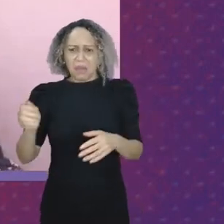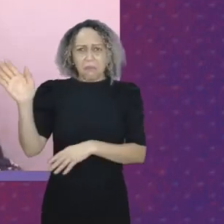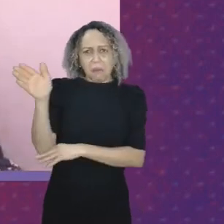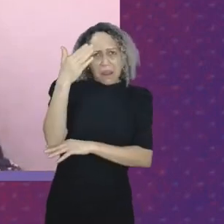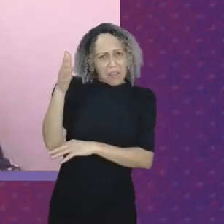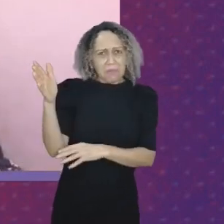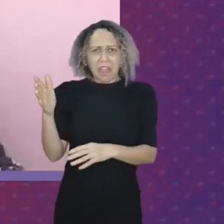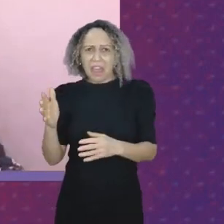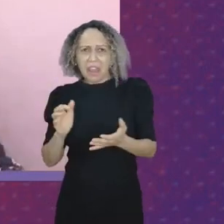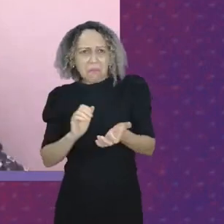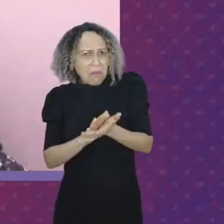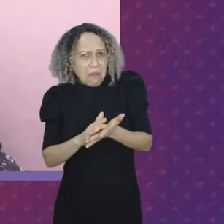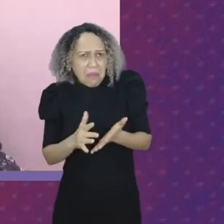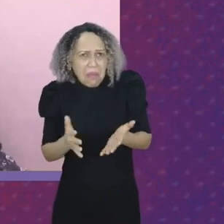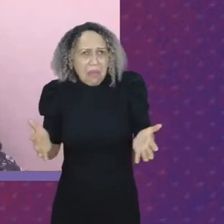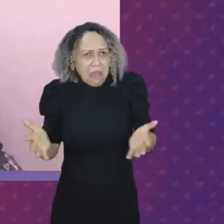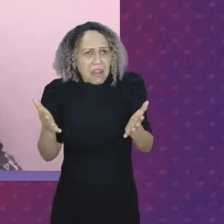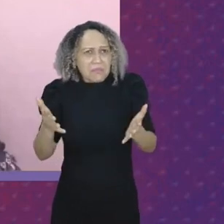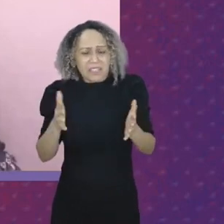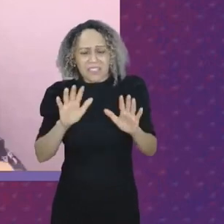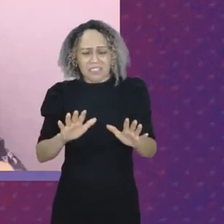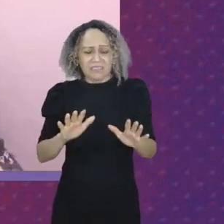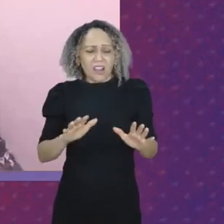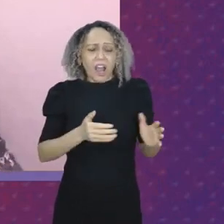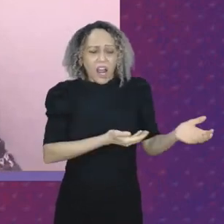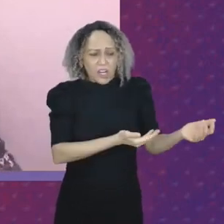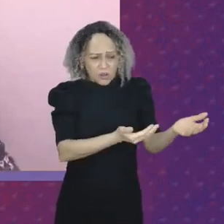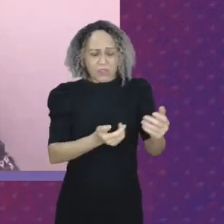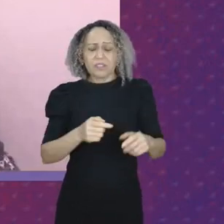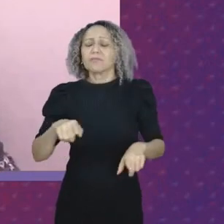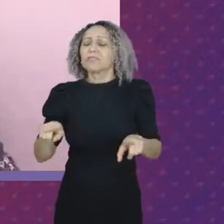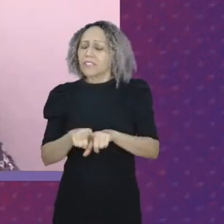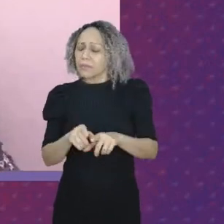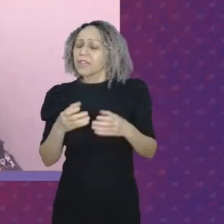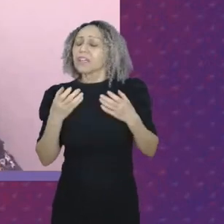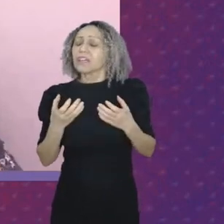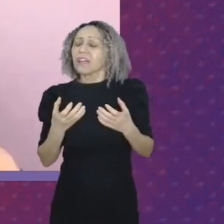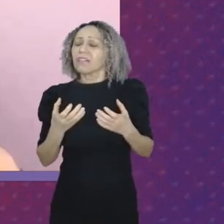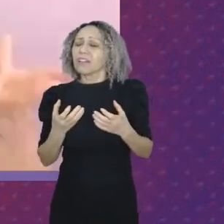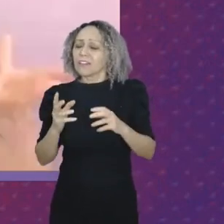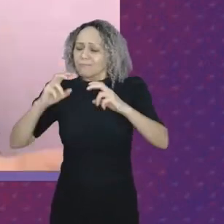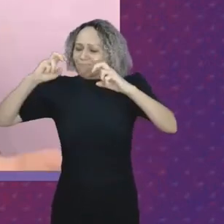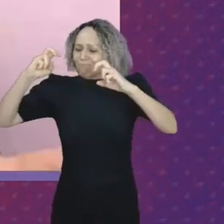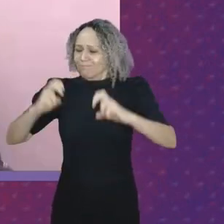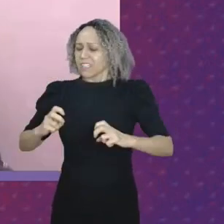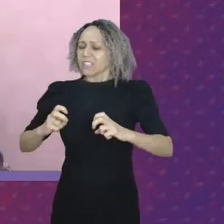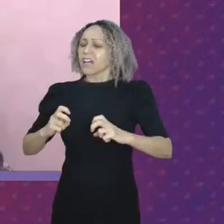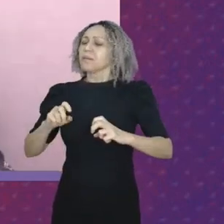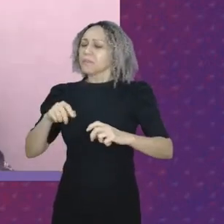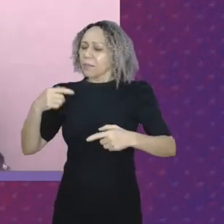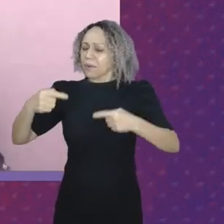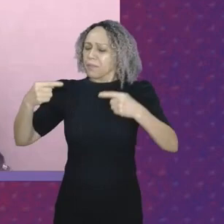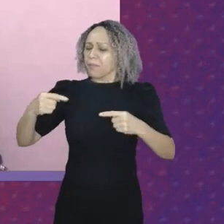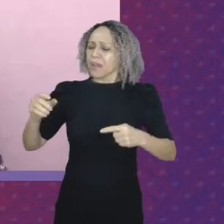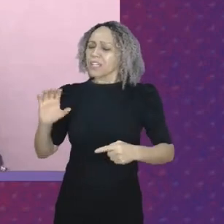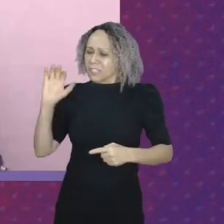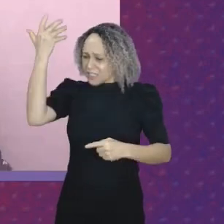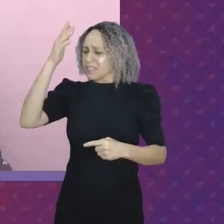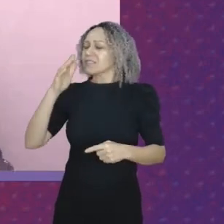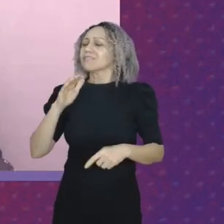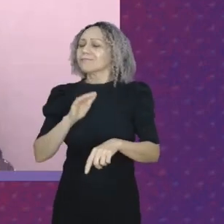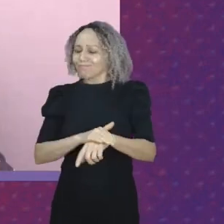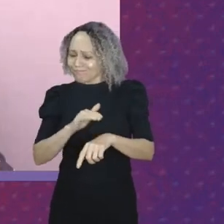para animar os comícios, a gente quer sentar na mesa na hora que vocês tomarem as decisões. E nós cobramos muito isso aqui no Espírito